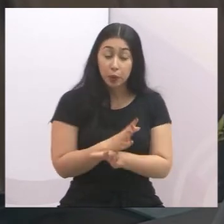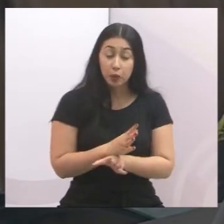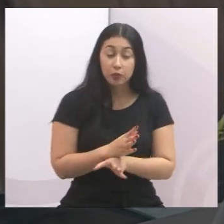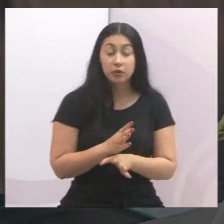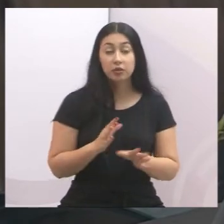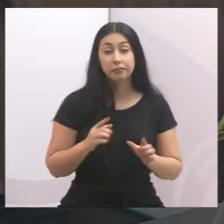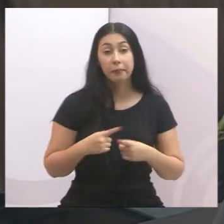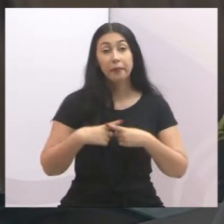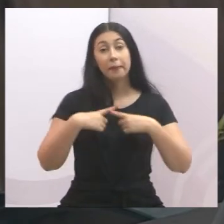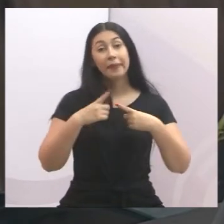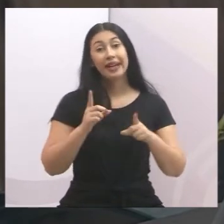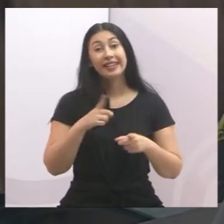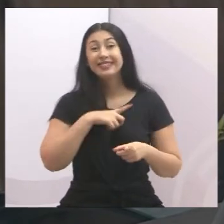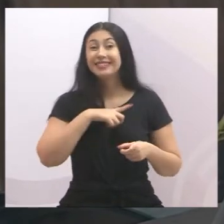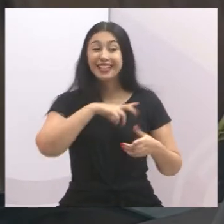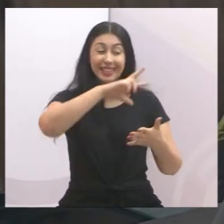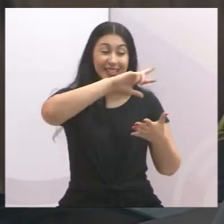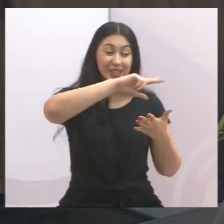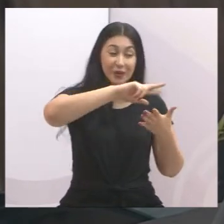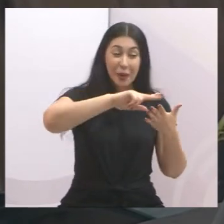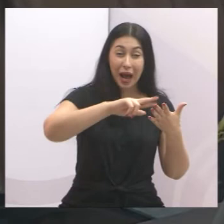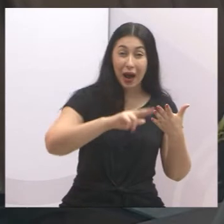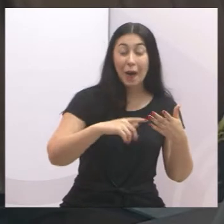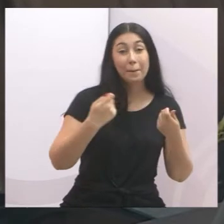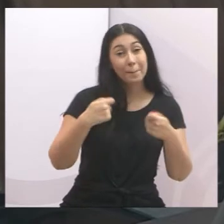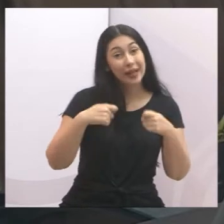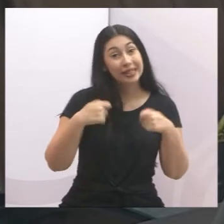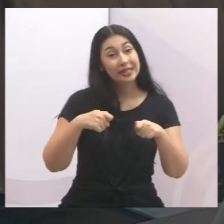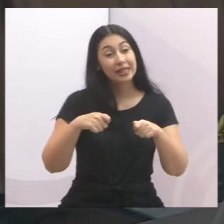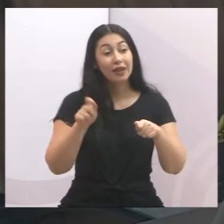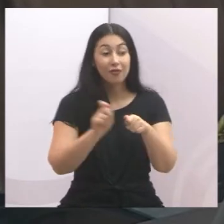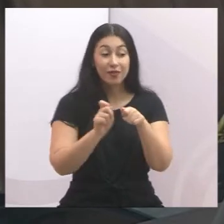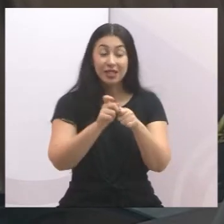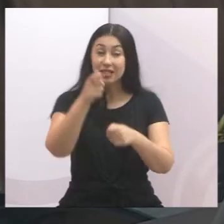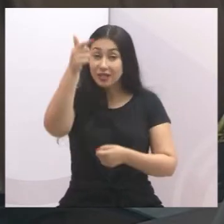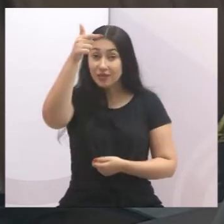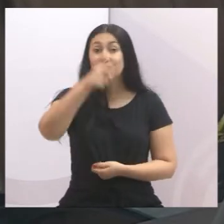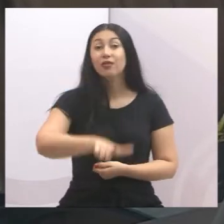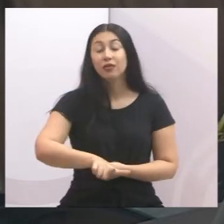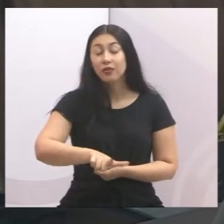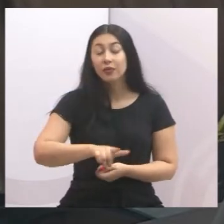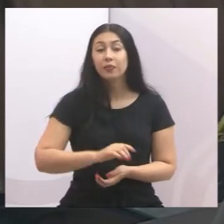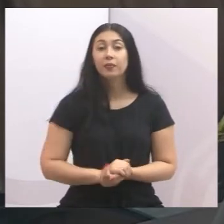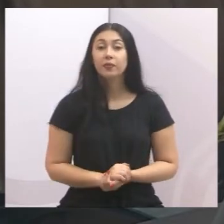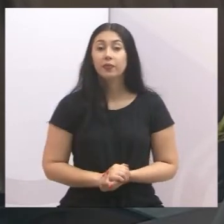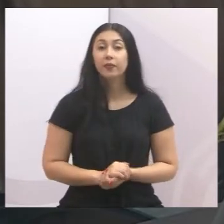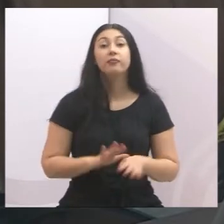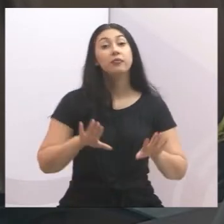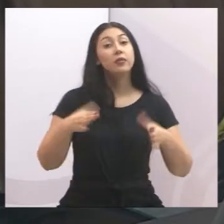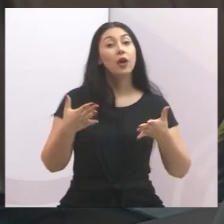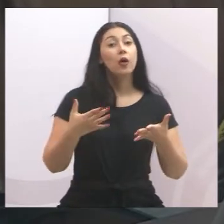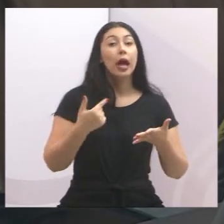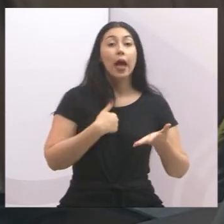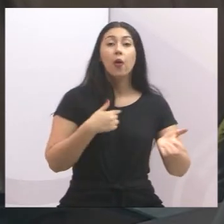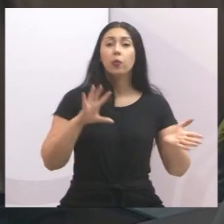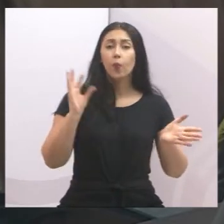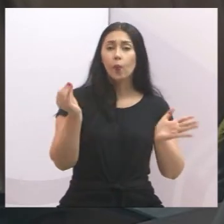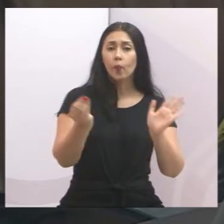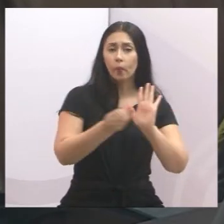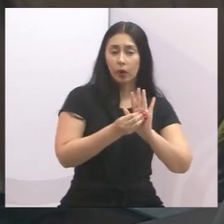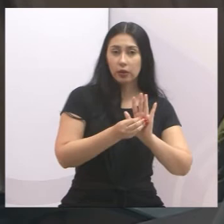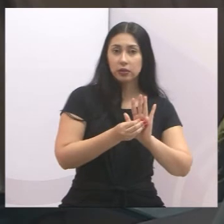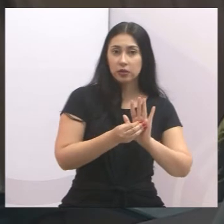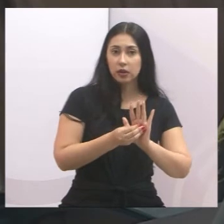vários serviços a serem restaurados e refeitos. Então, foi constado junto, anexado nesse pedido de